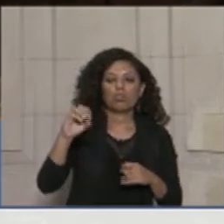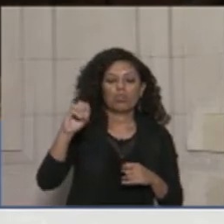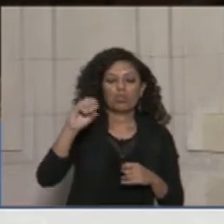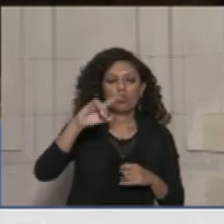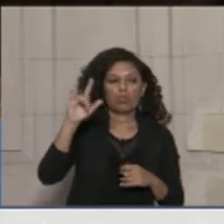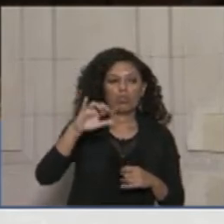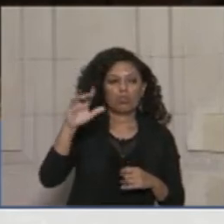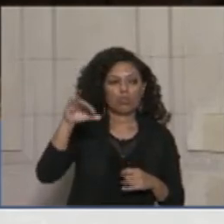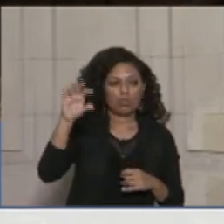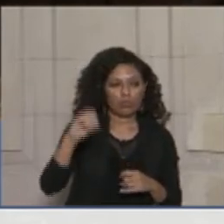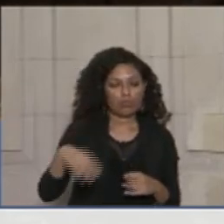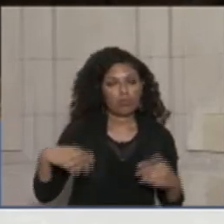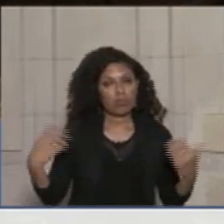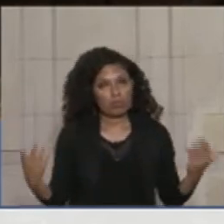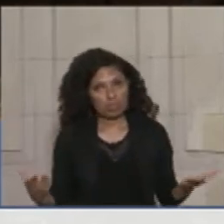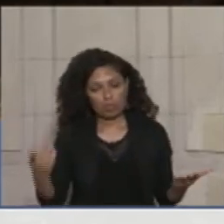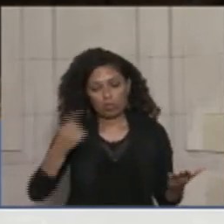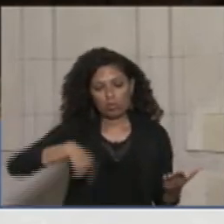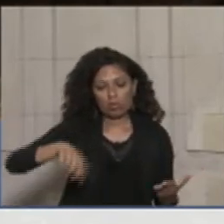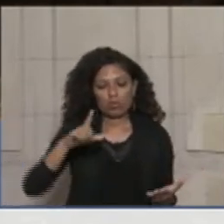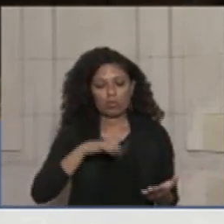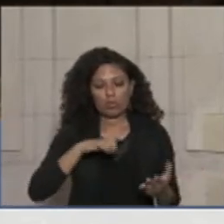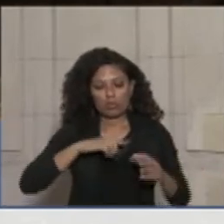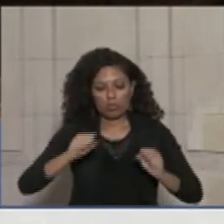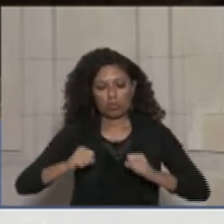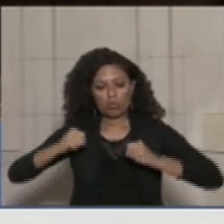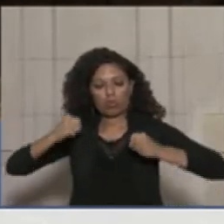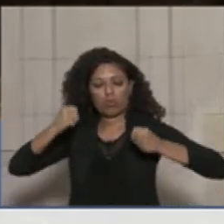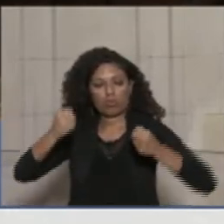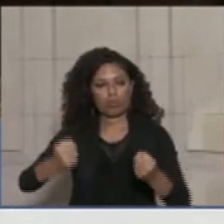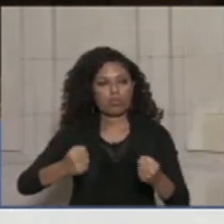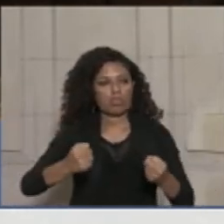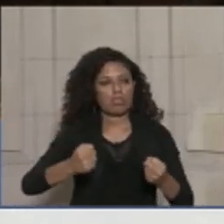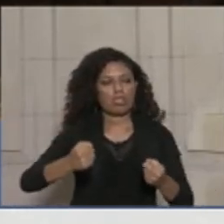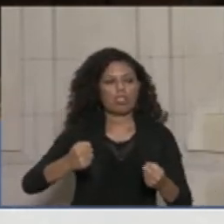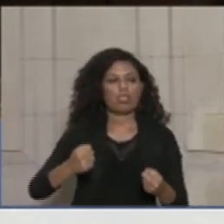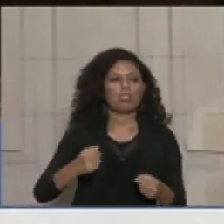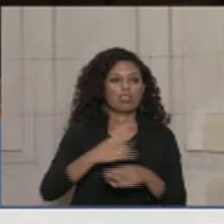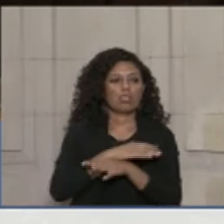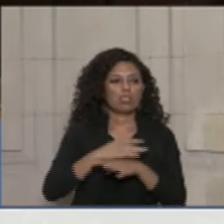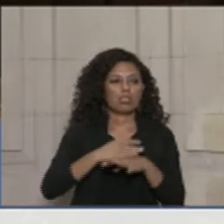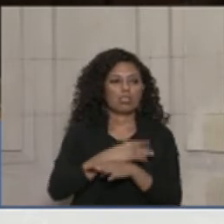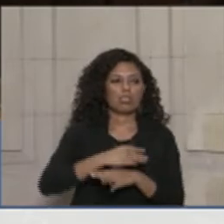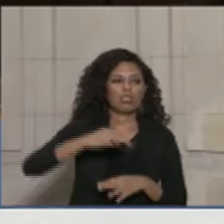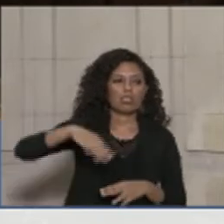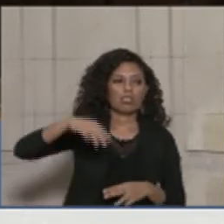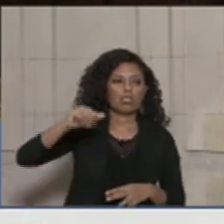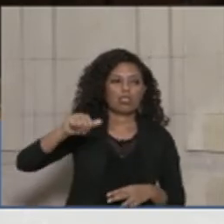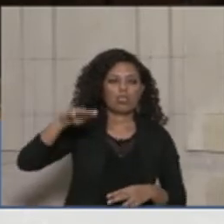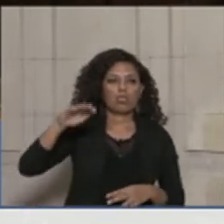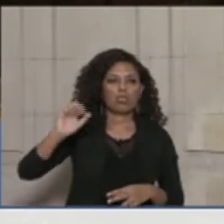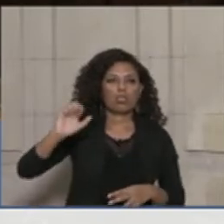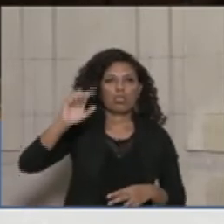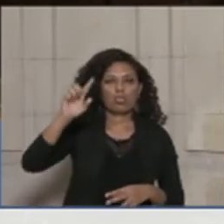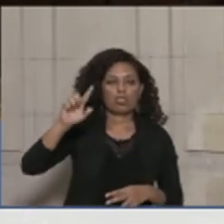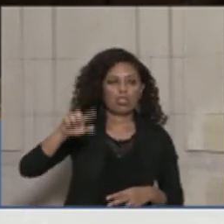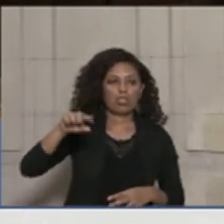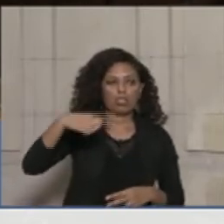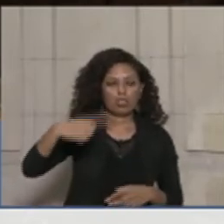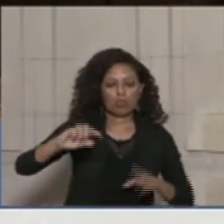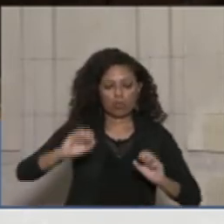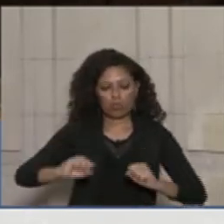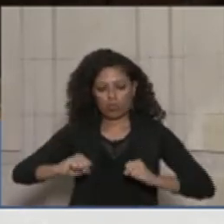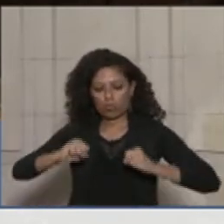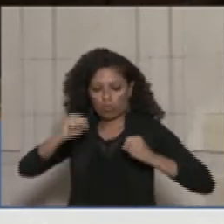senhor presidente, que nós temos que lutar. E em Macaé, nós iremos lutar muito para cada